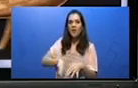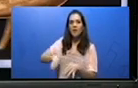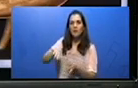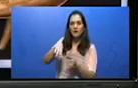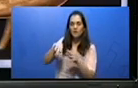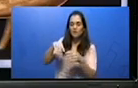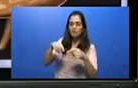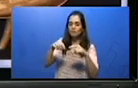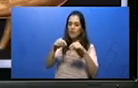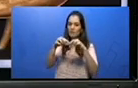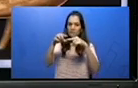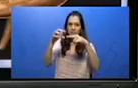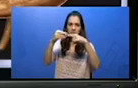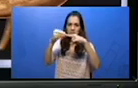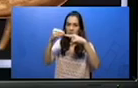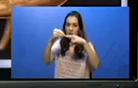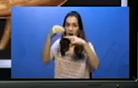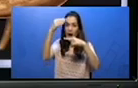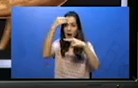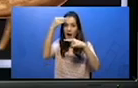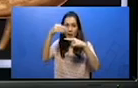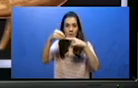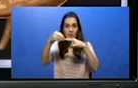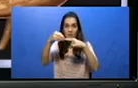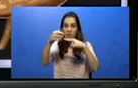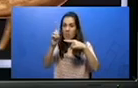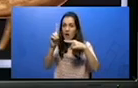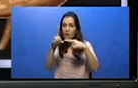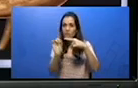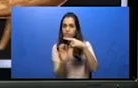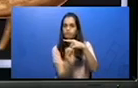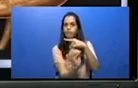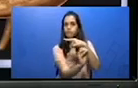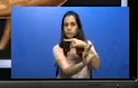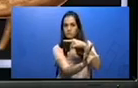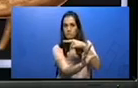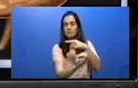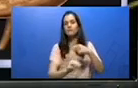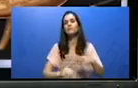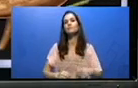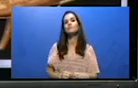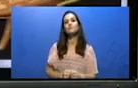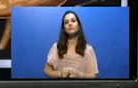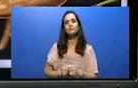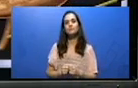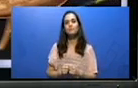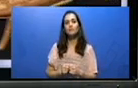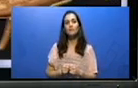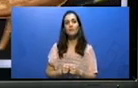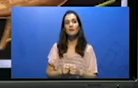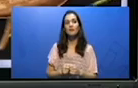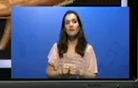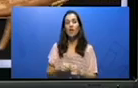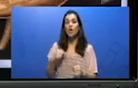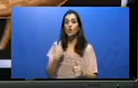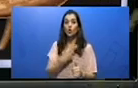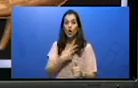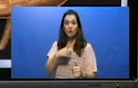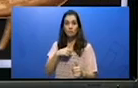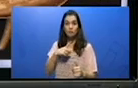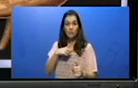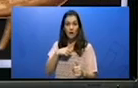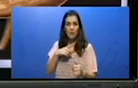deste animal. Não fica na cabeça, como acontece nos animais mais complexos. Aqui nós temos uma